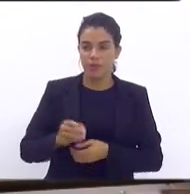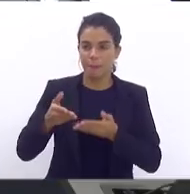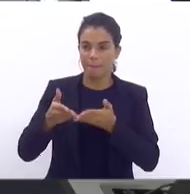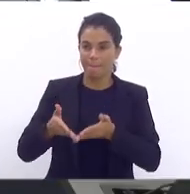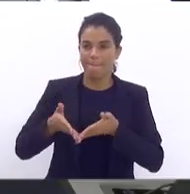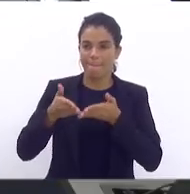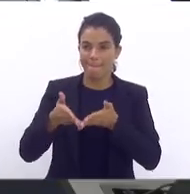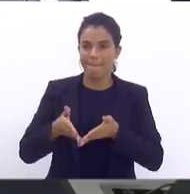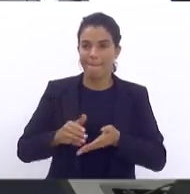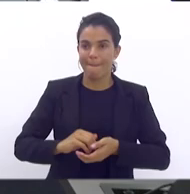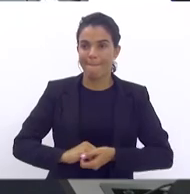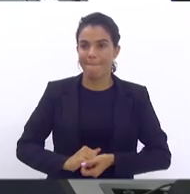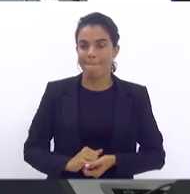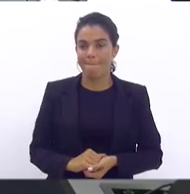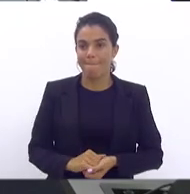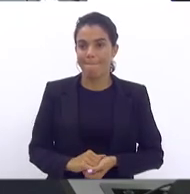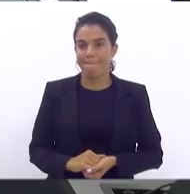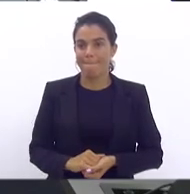Costas.